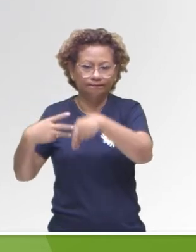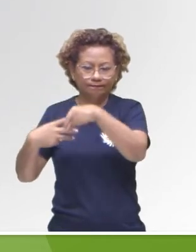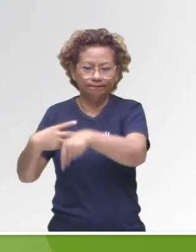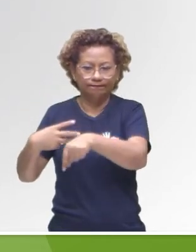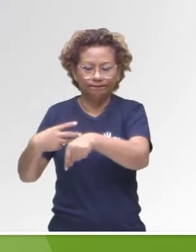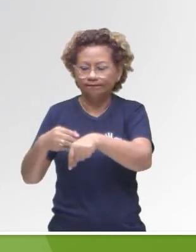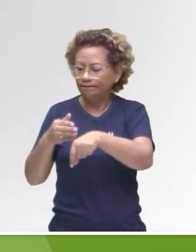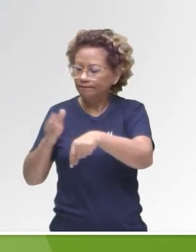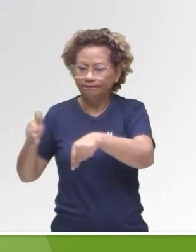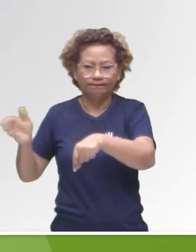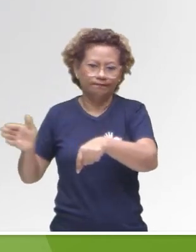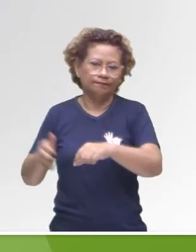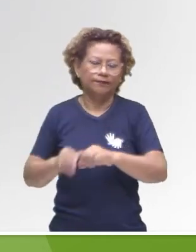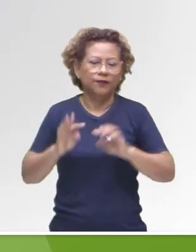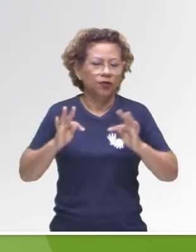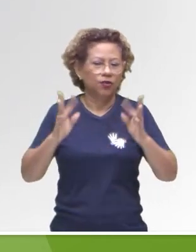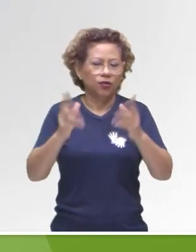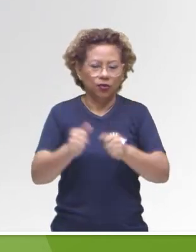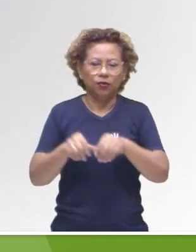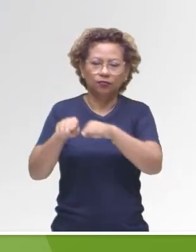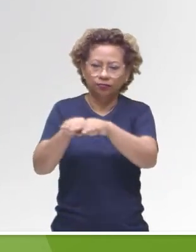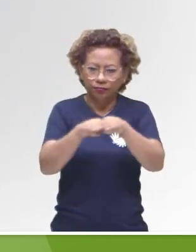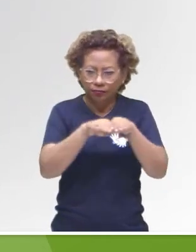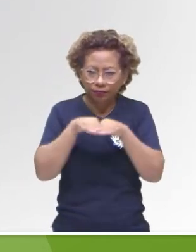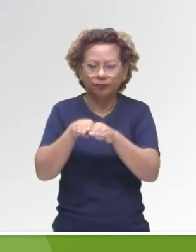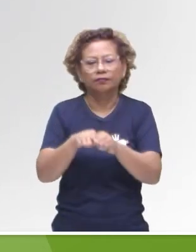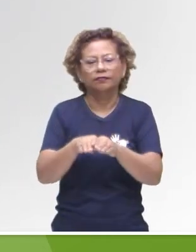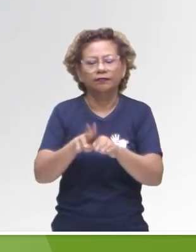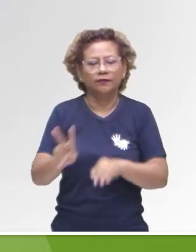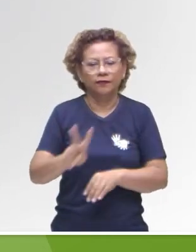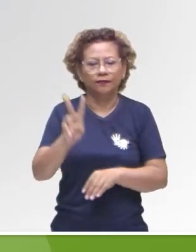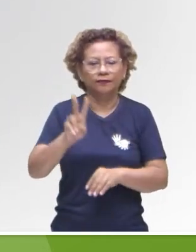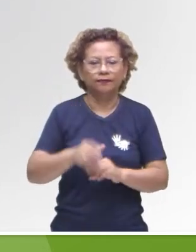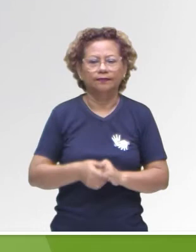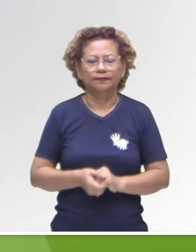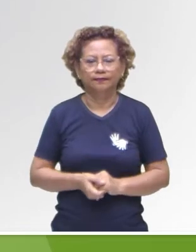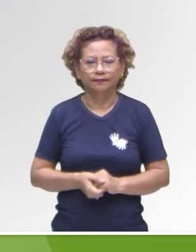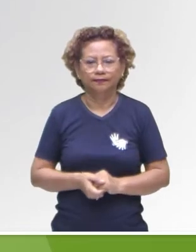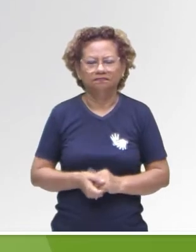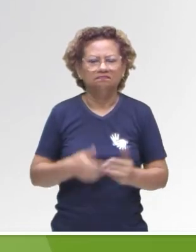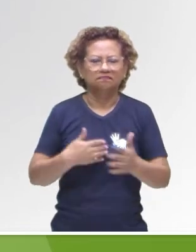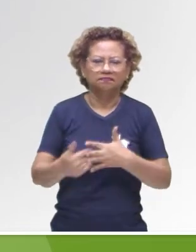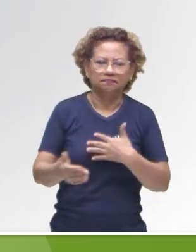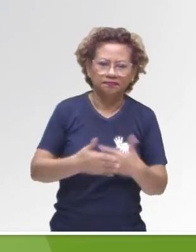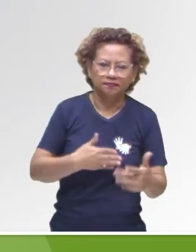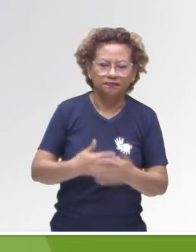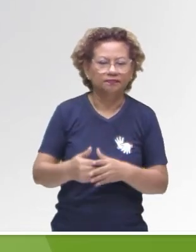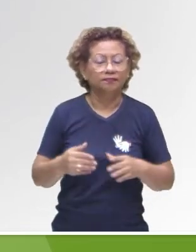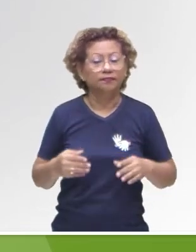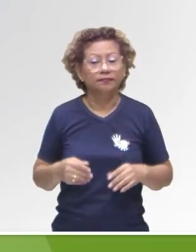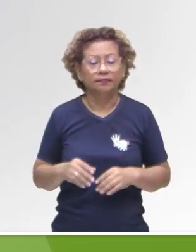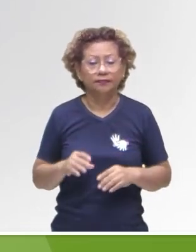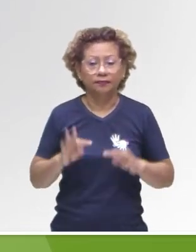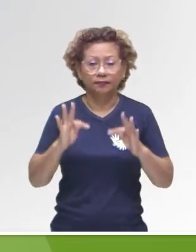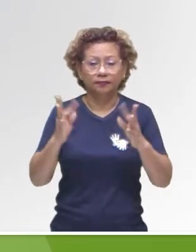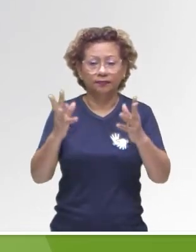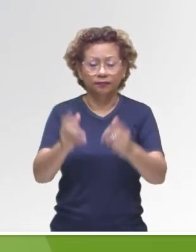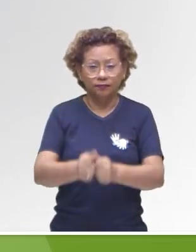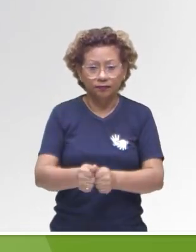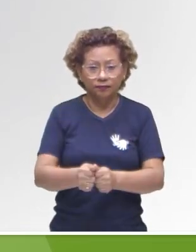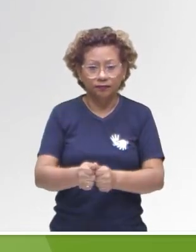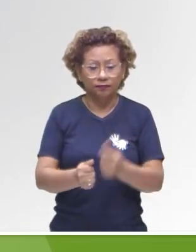sucessivamente. Todas as cargas têm o mesmo valor. Tanto faz a carga total como a carga de